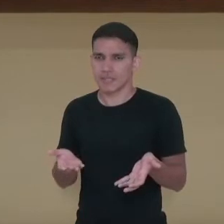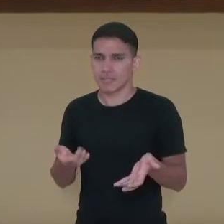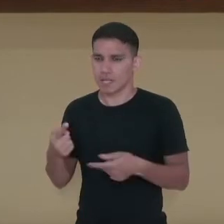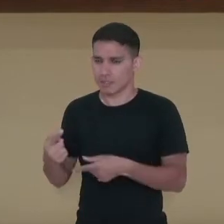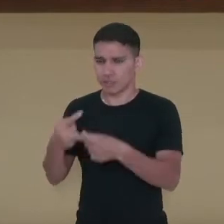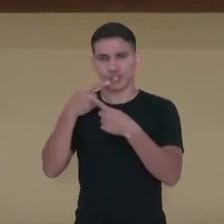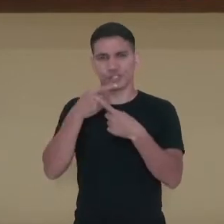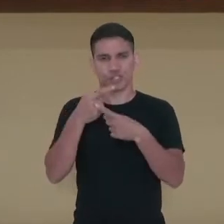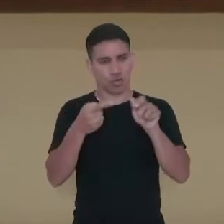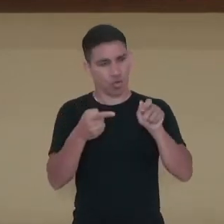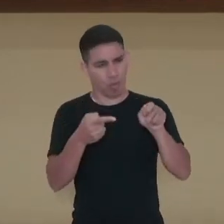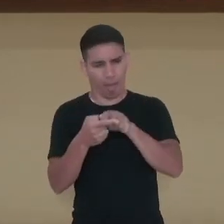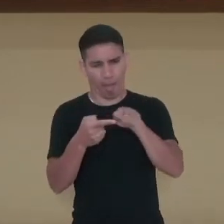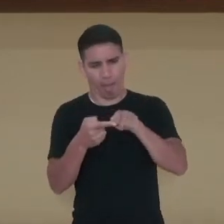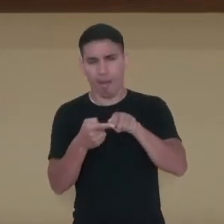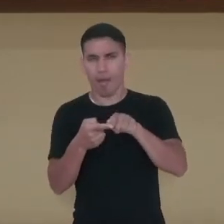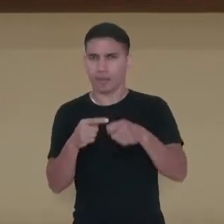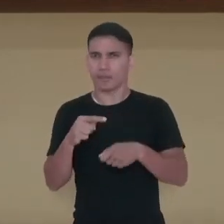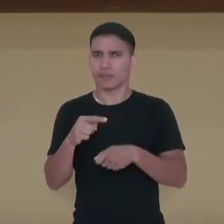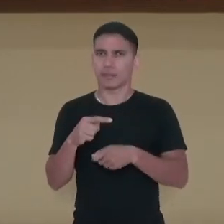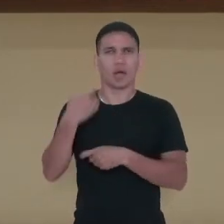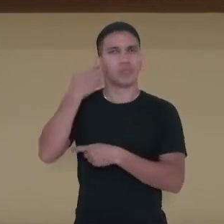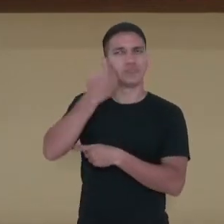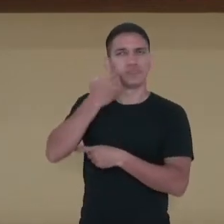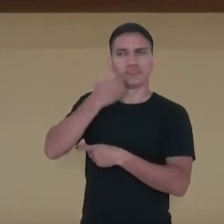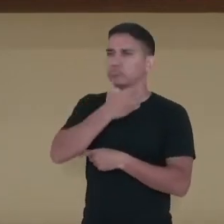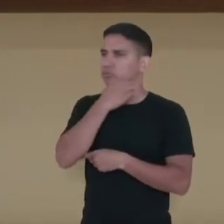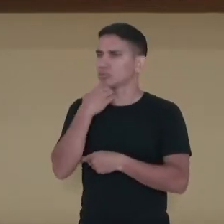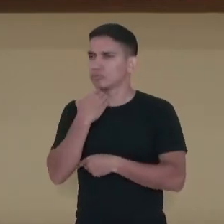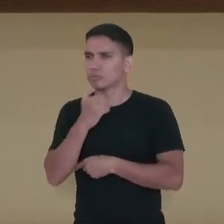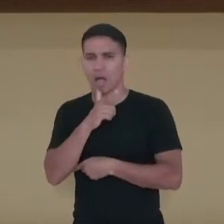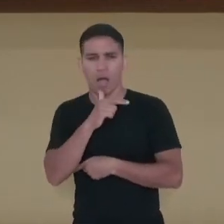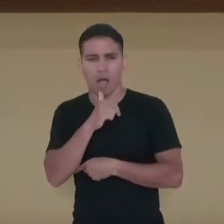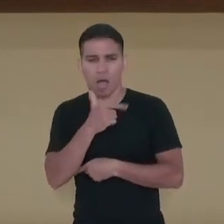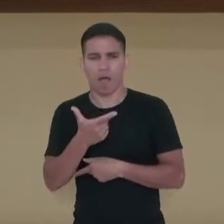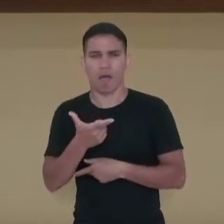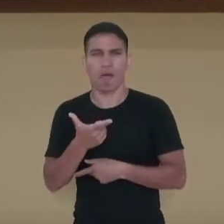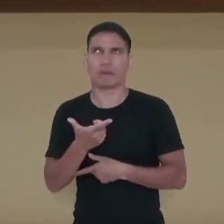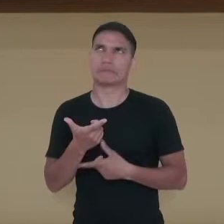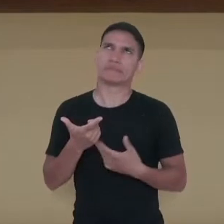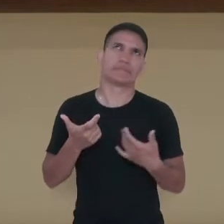escova, pasta, creme de barbear, água,